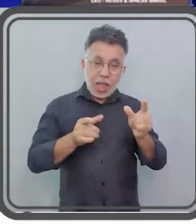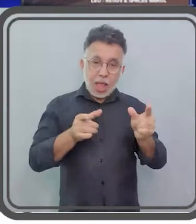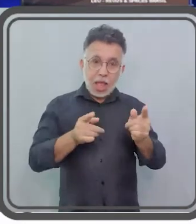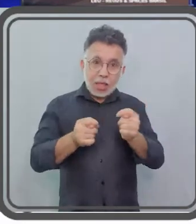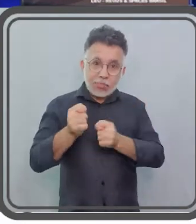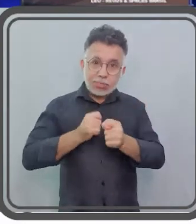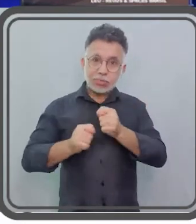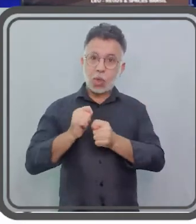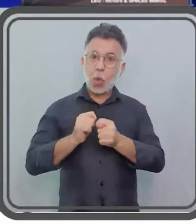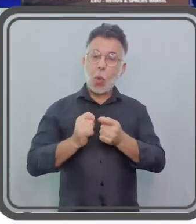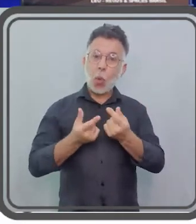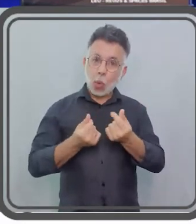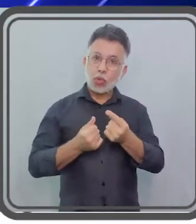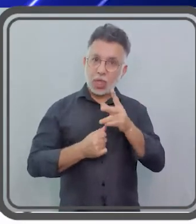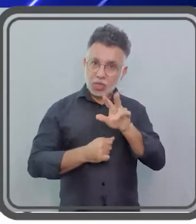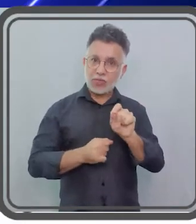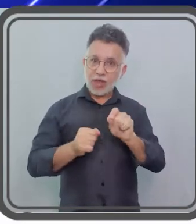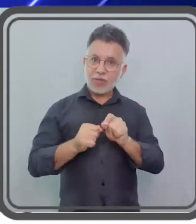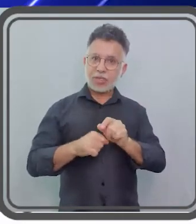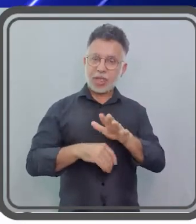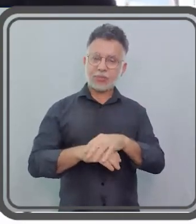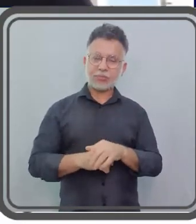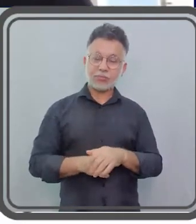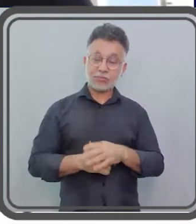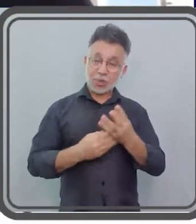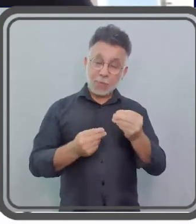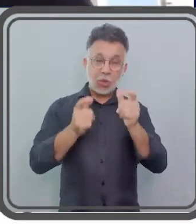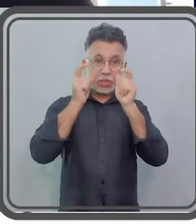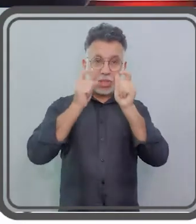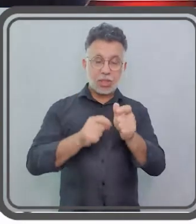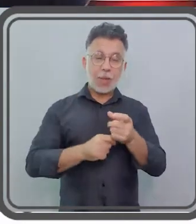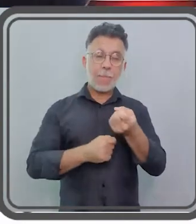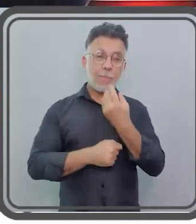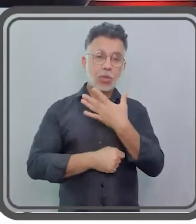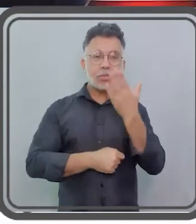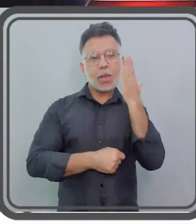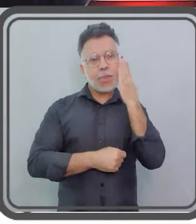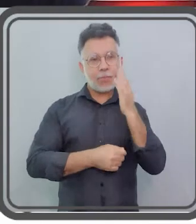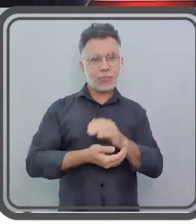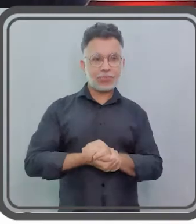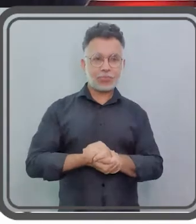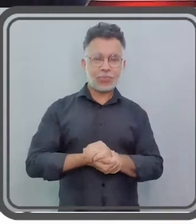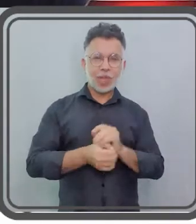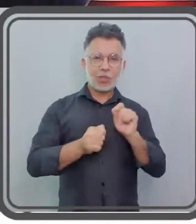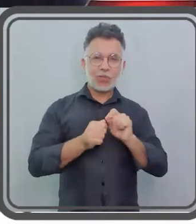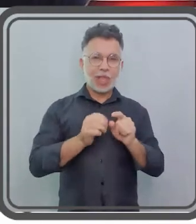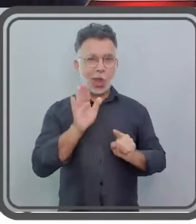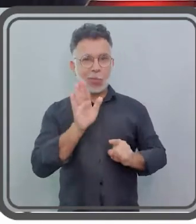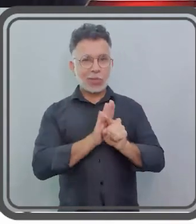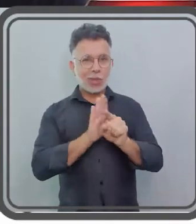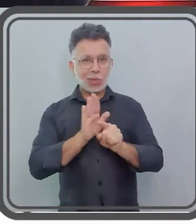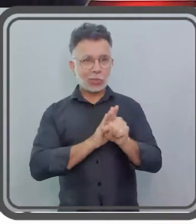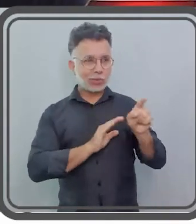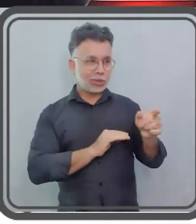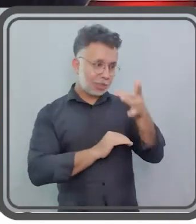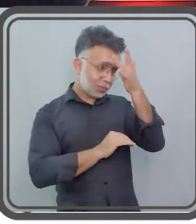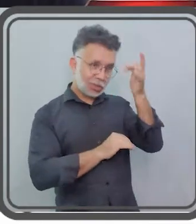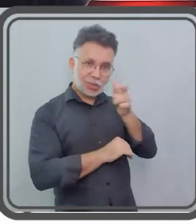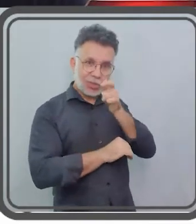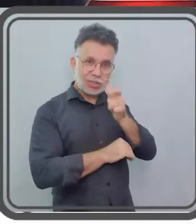isso aí. Muito interessante, interessante, bom saber. Deixa eu trazer algumas perguntas da audiência aqui para a gente